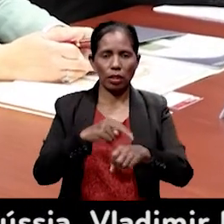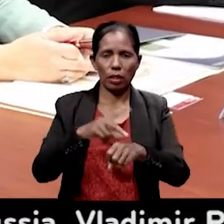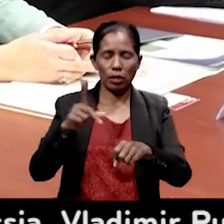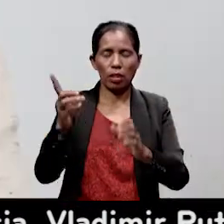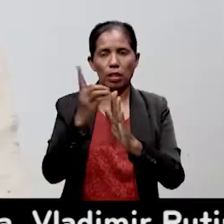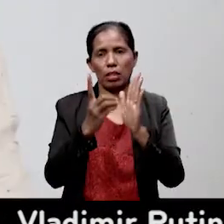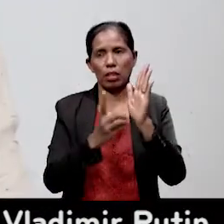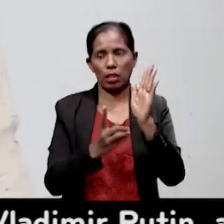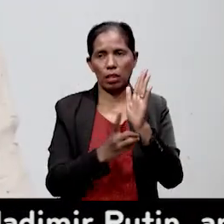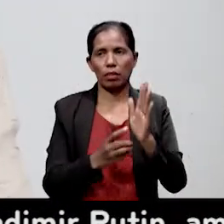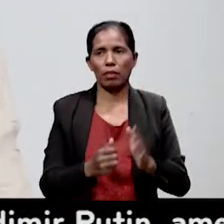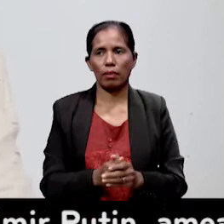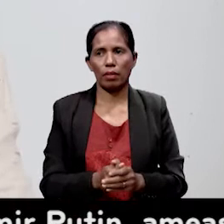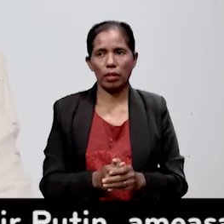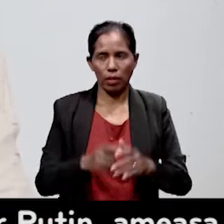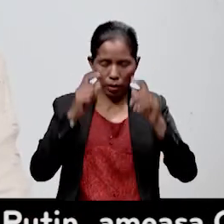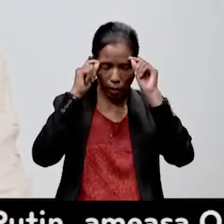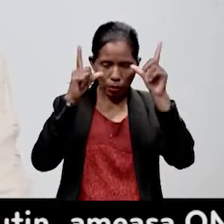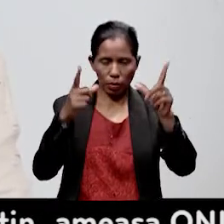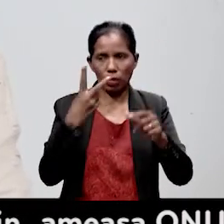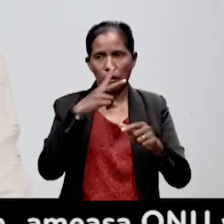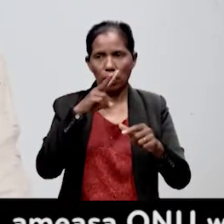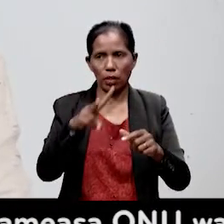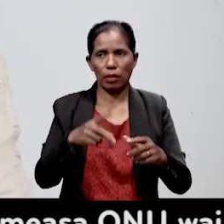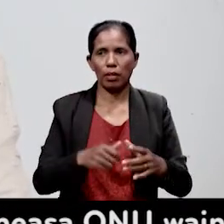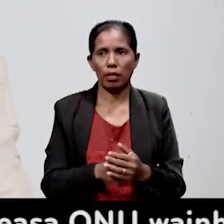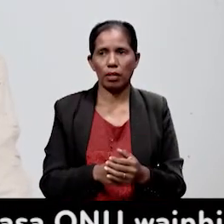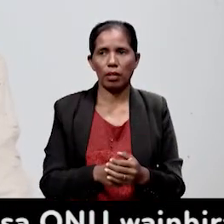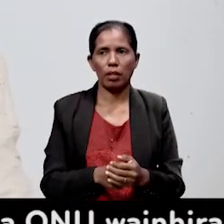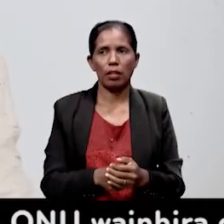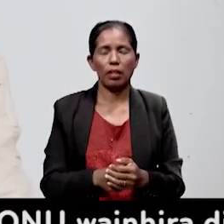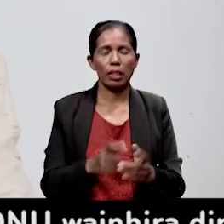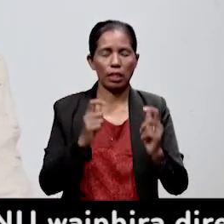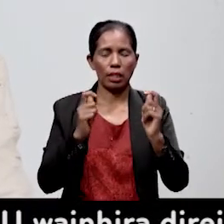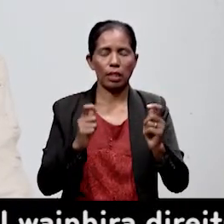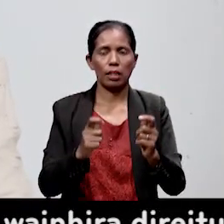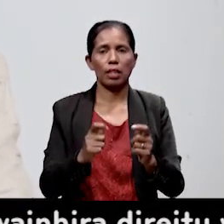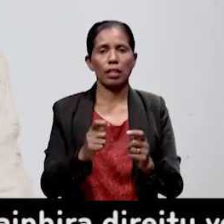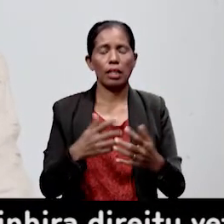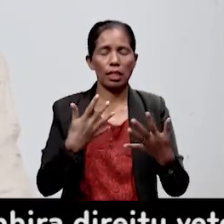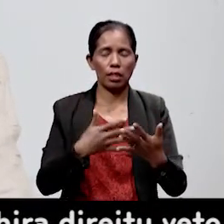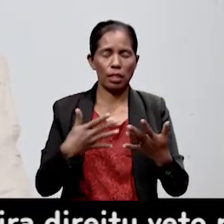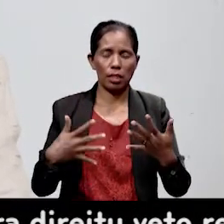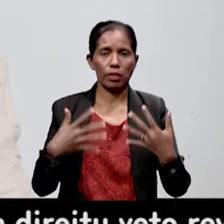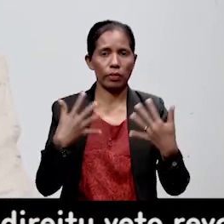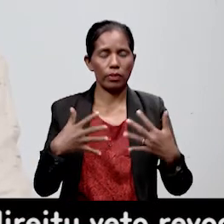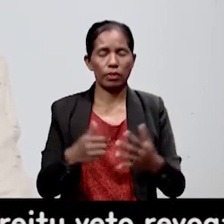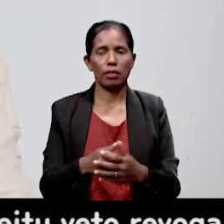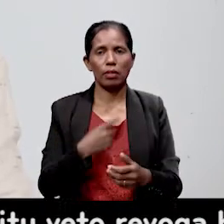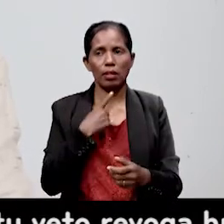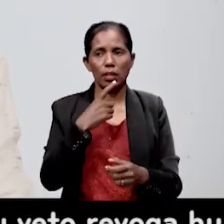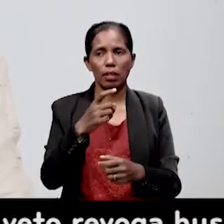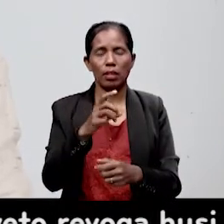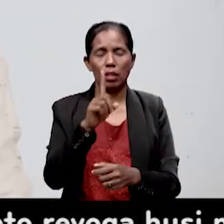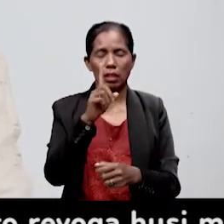Dados. Timor-Leste adere ao novo tratado proibição total de teste nuclear, né, o sigla em inglês CTBT, e retina